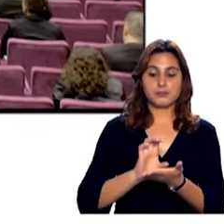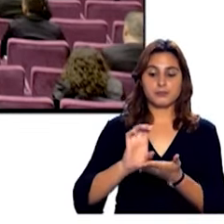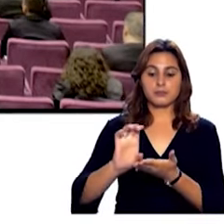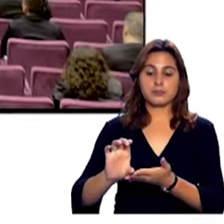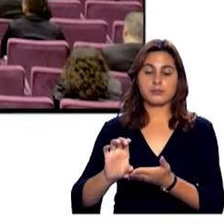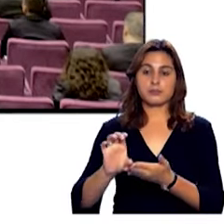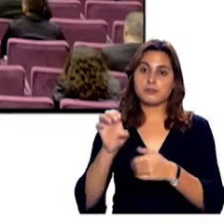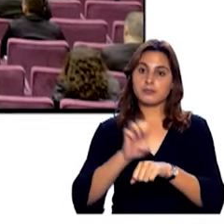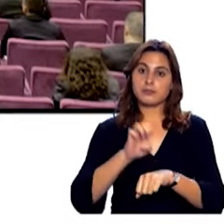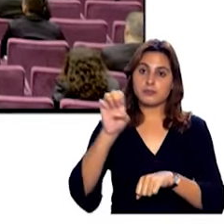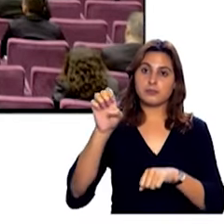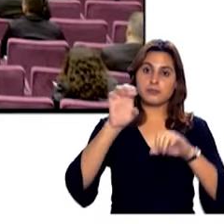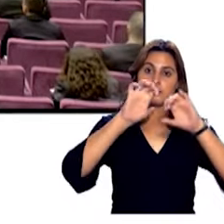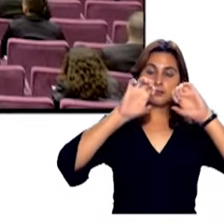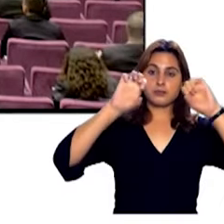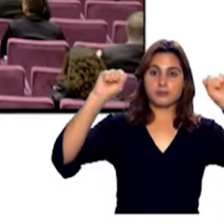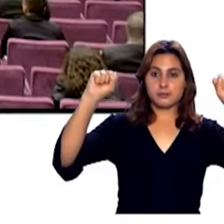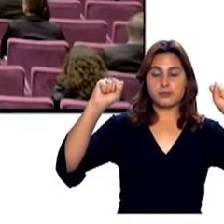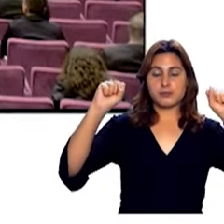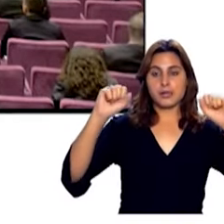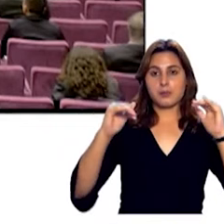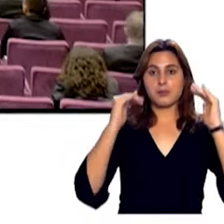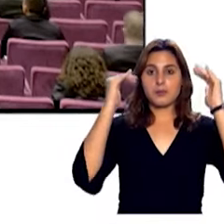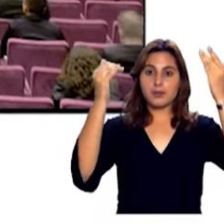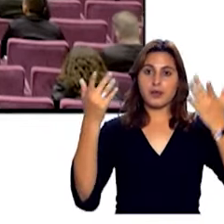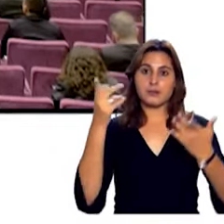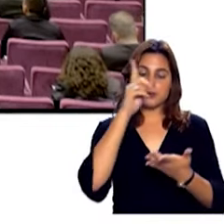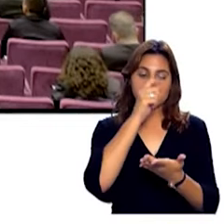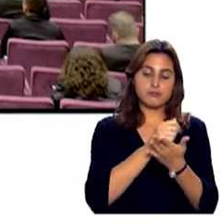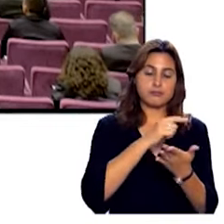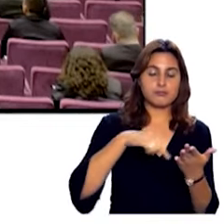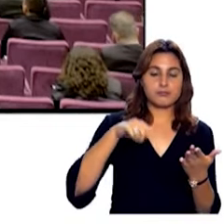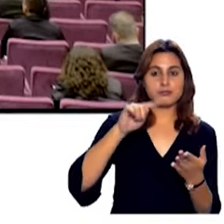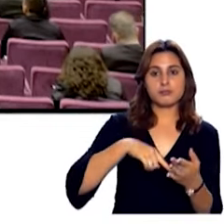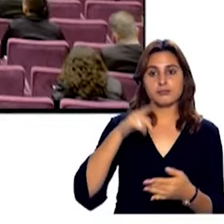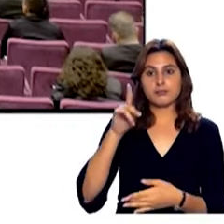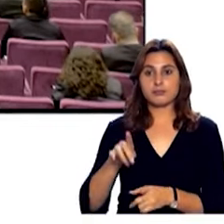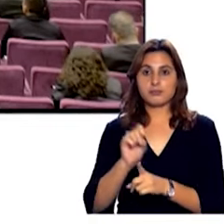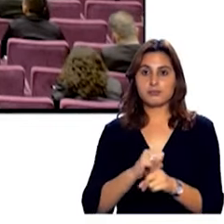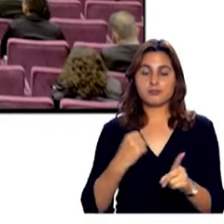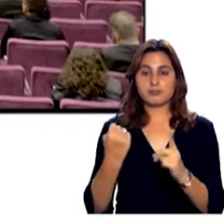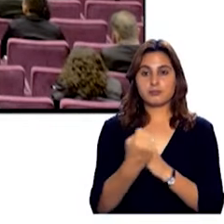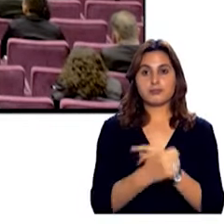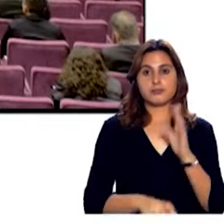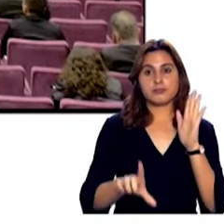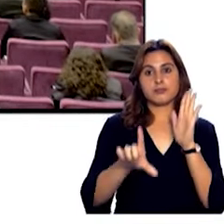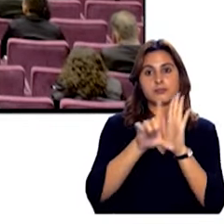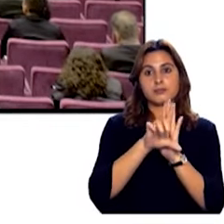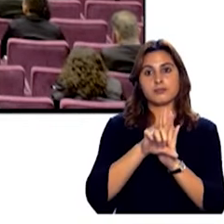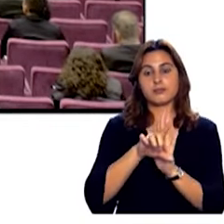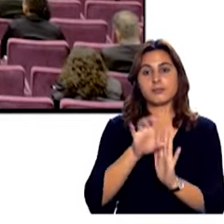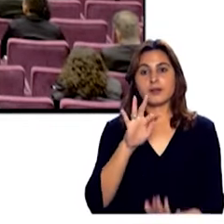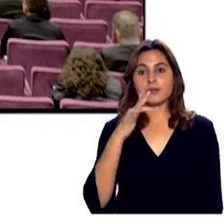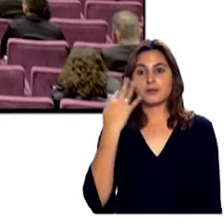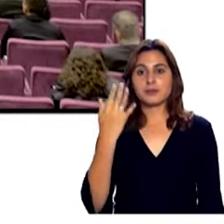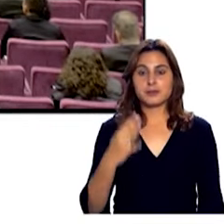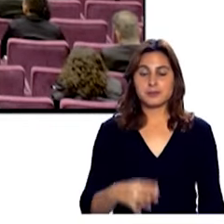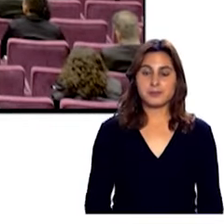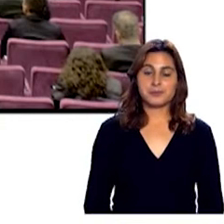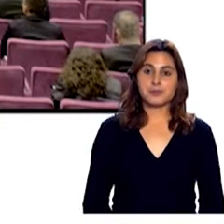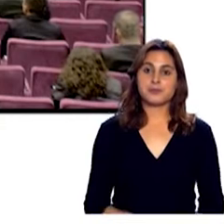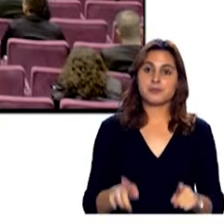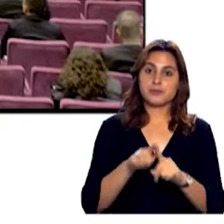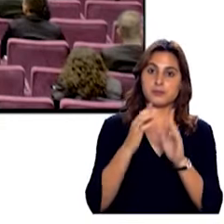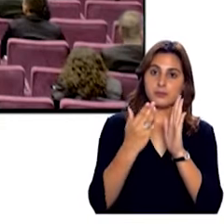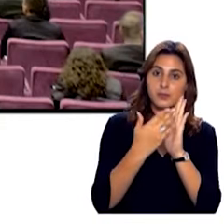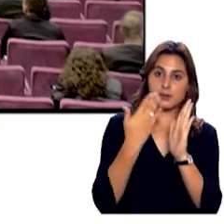e tribunal de cassação e presidente da sociedade de legislação comparada na França dentre publicações